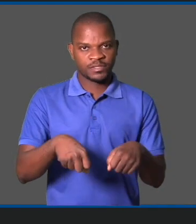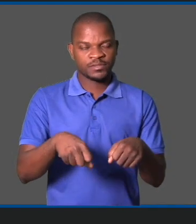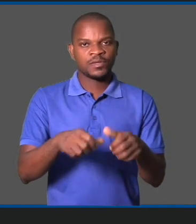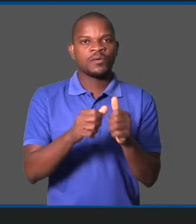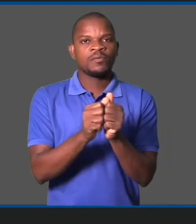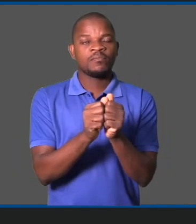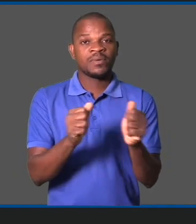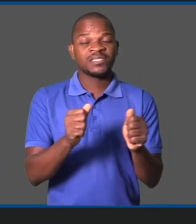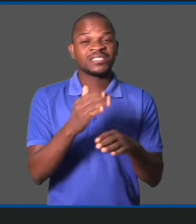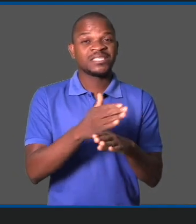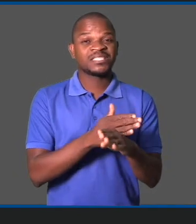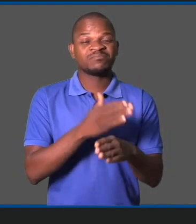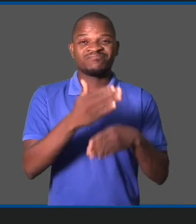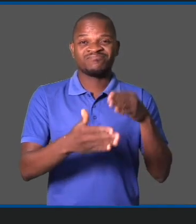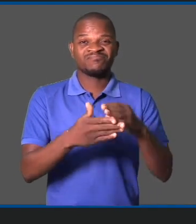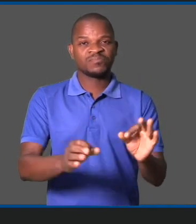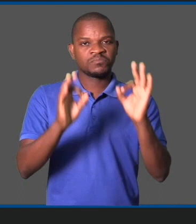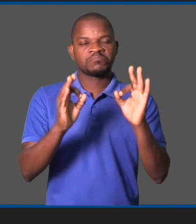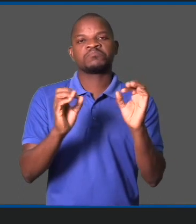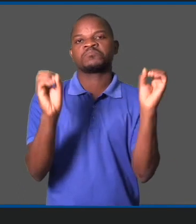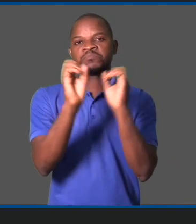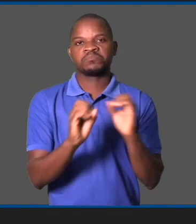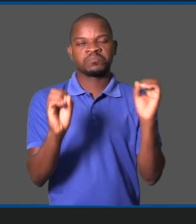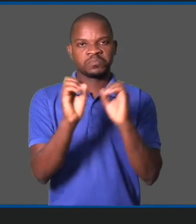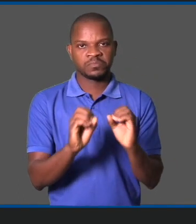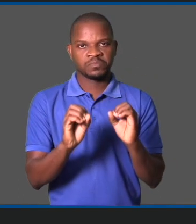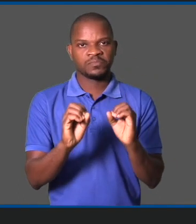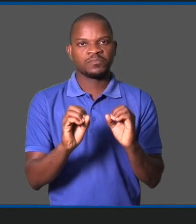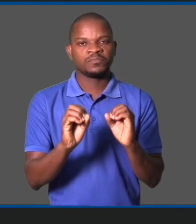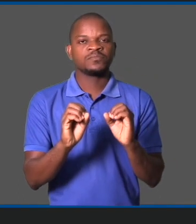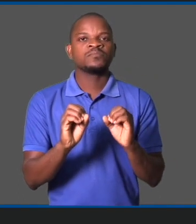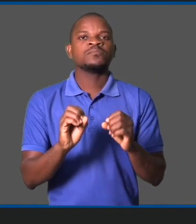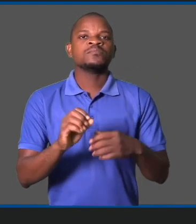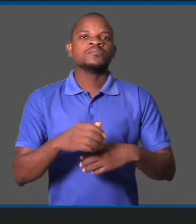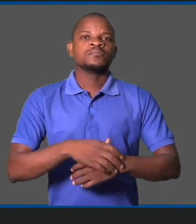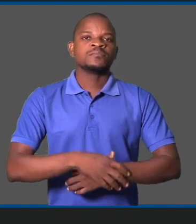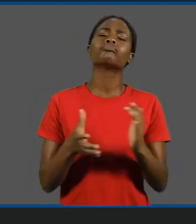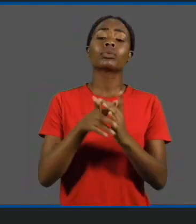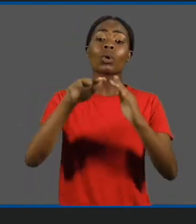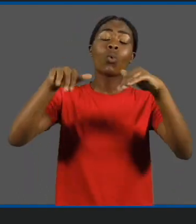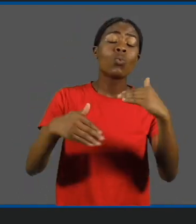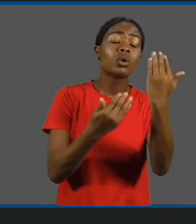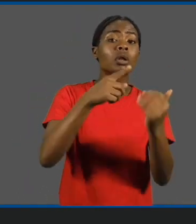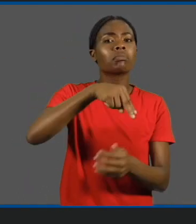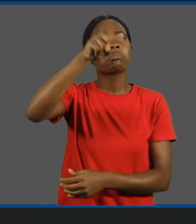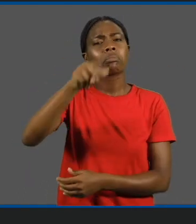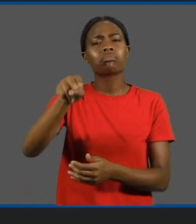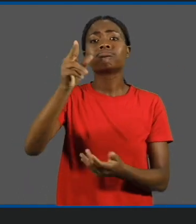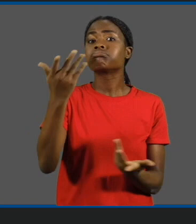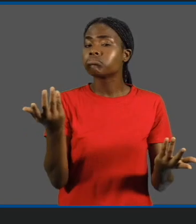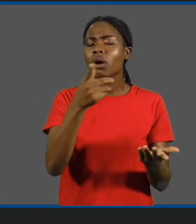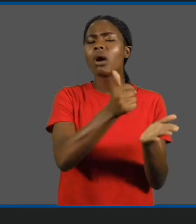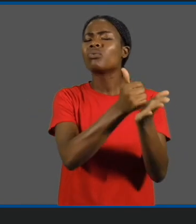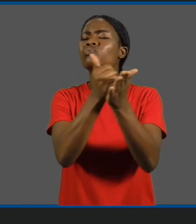construindo. Because we were already constructing. Só que não construía dessa maneira resiliente. Através do